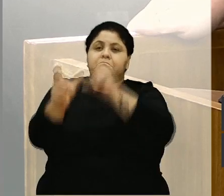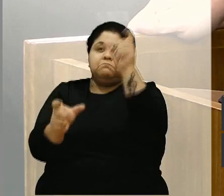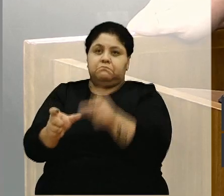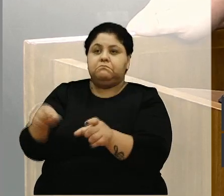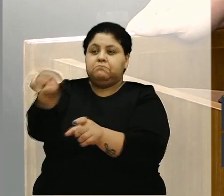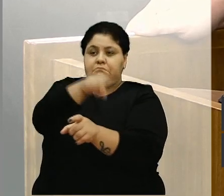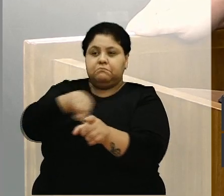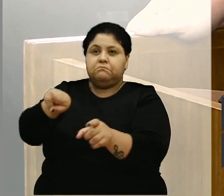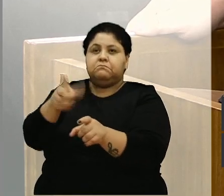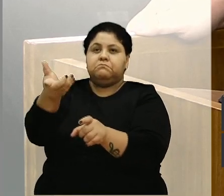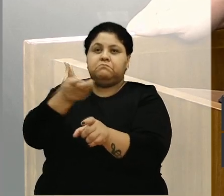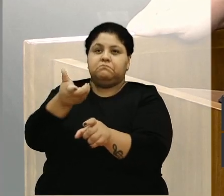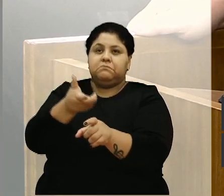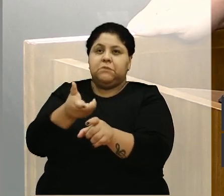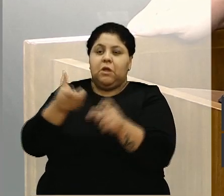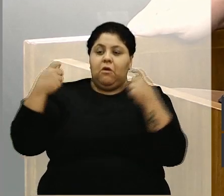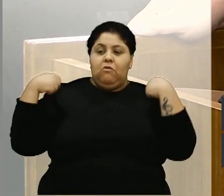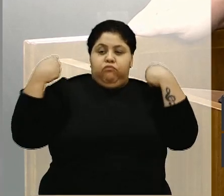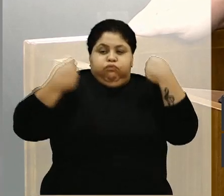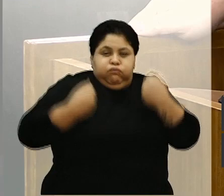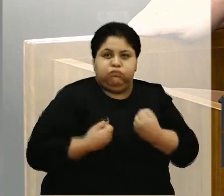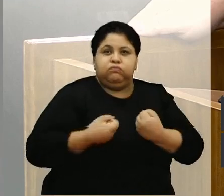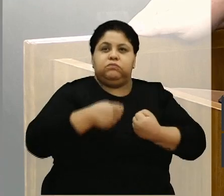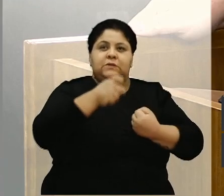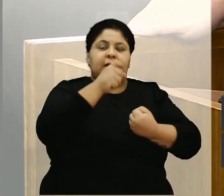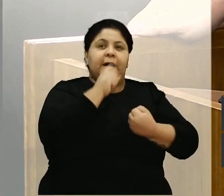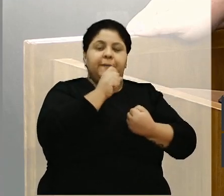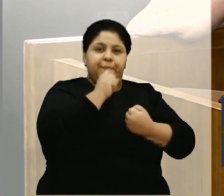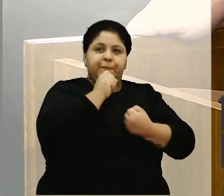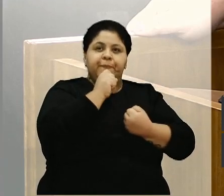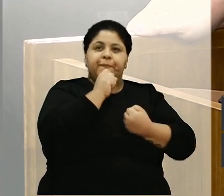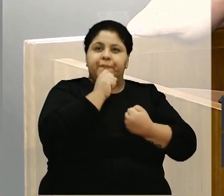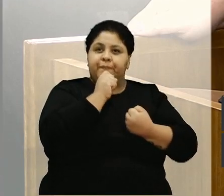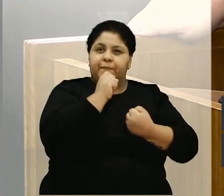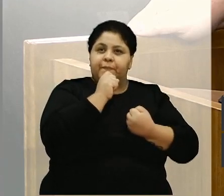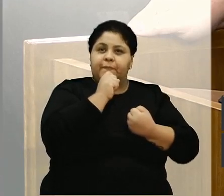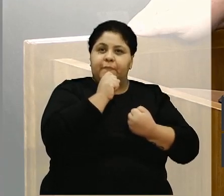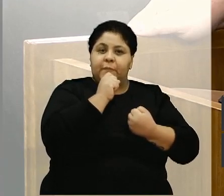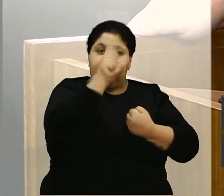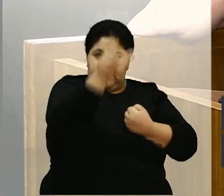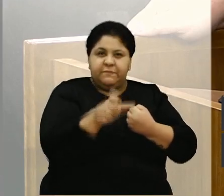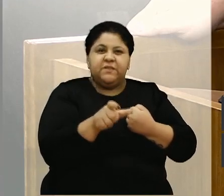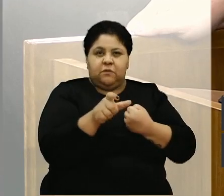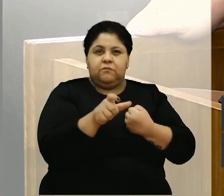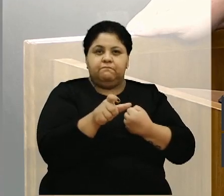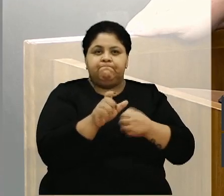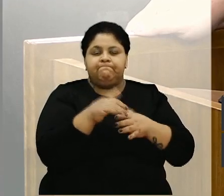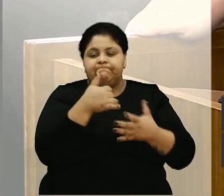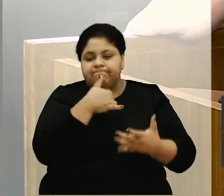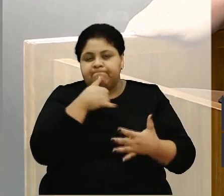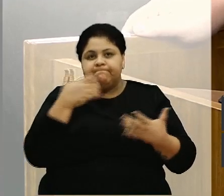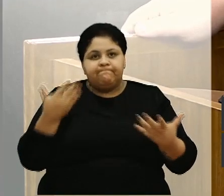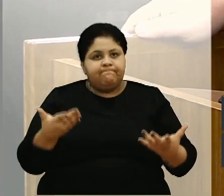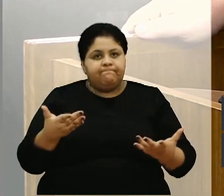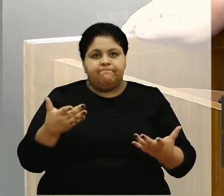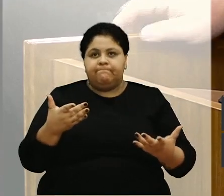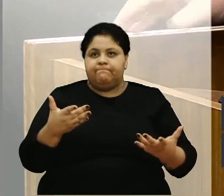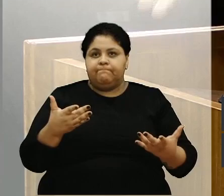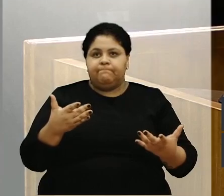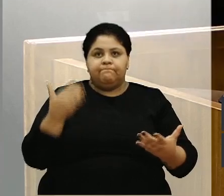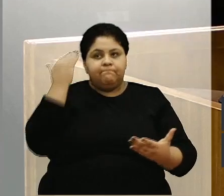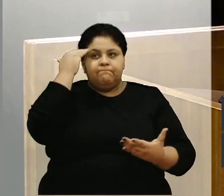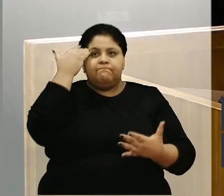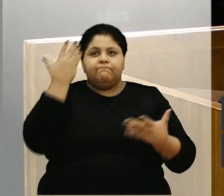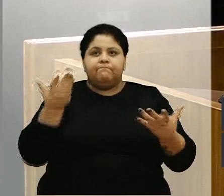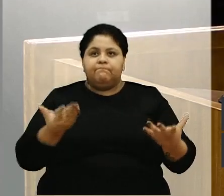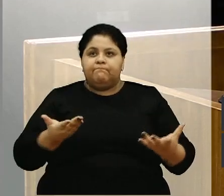nós aí buscando cobertores, buscando roupas quentes para essas pessoas. Infelizmente não dá para entender. Quem